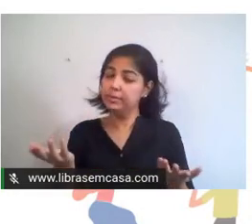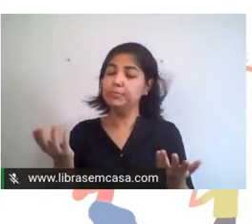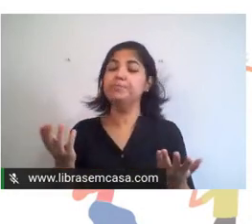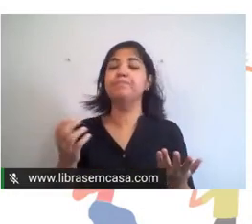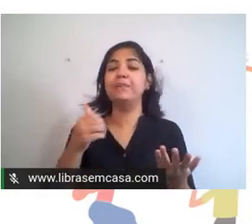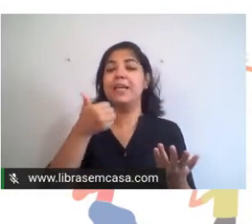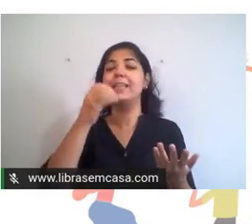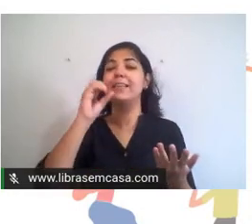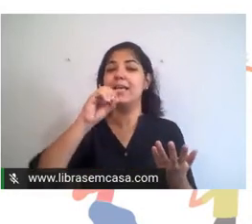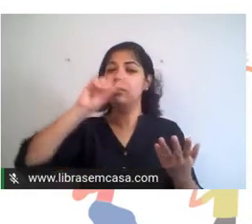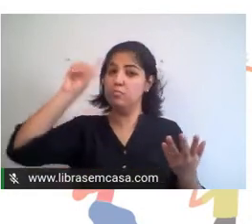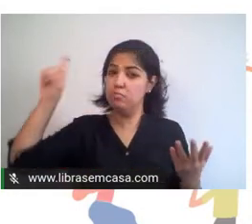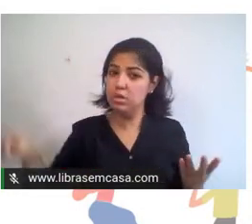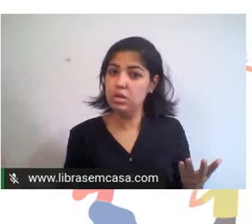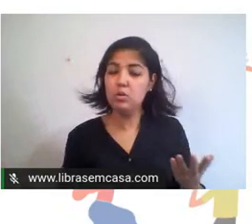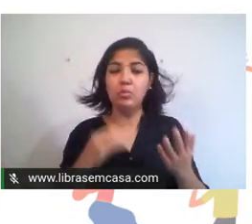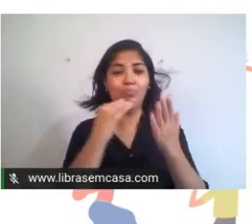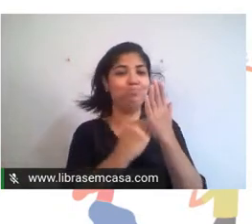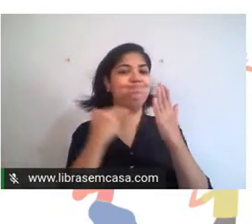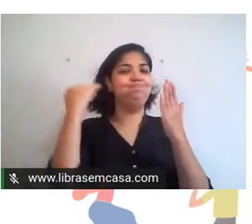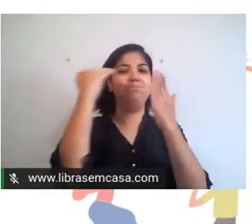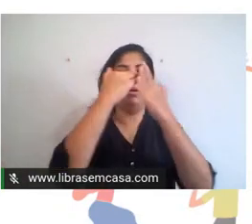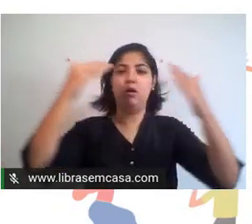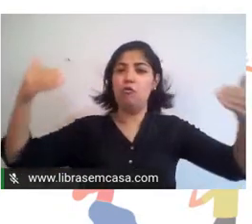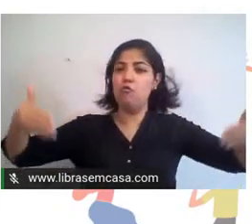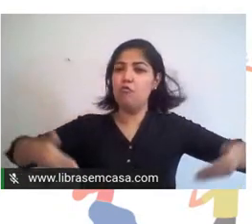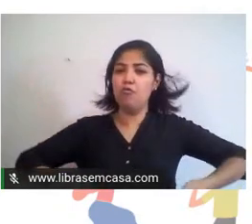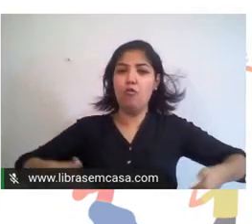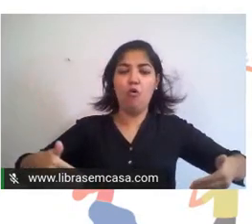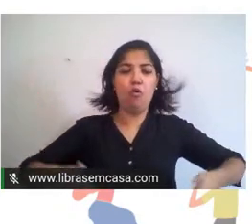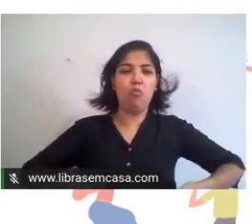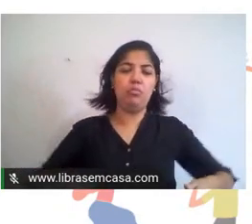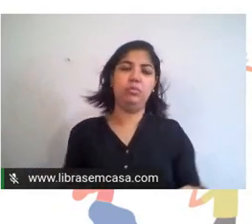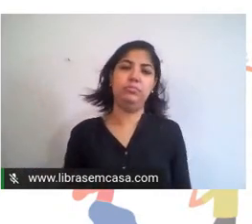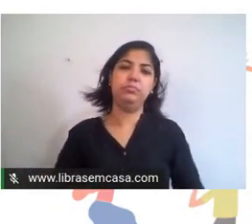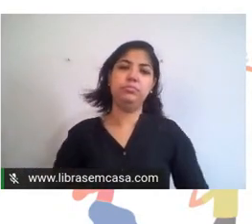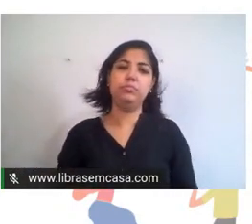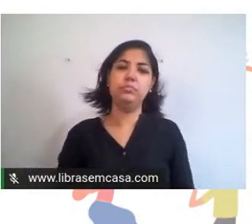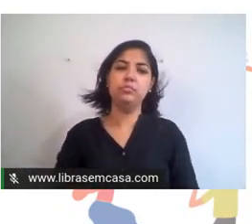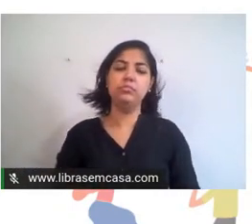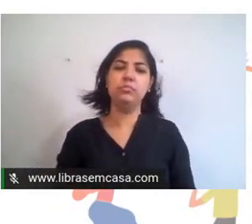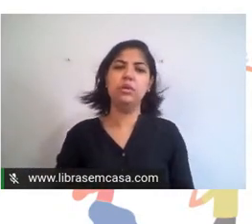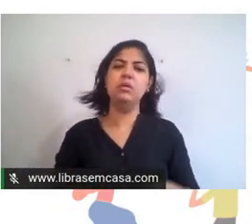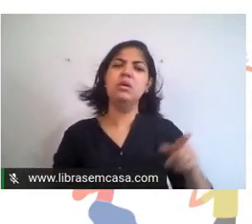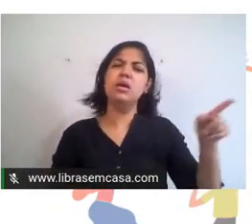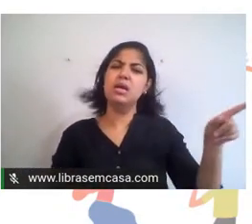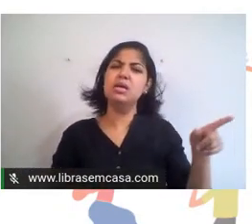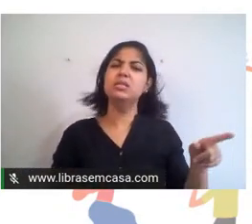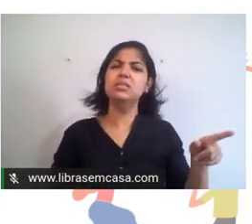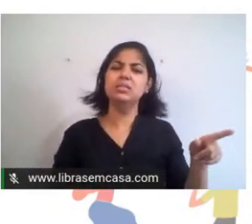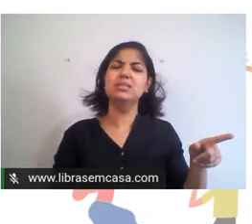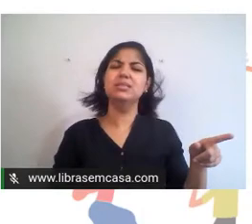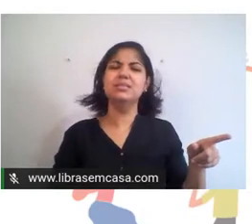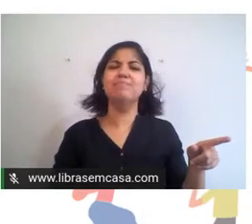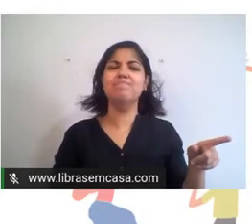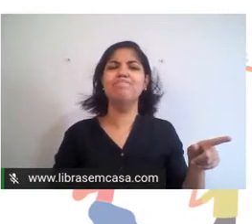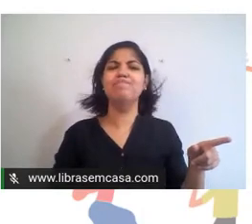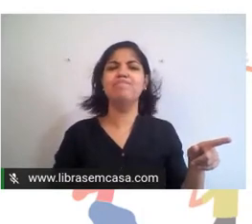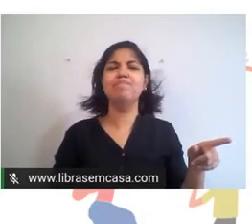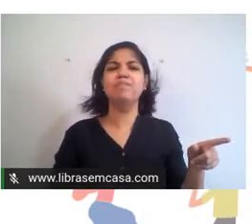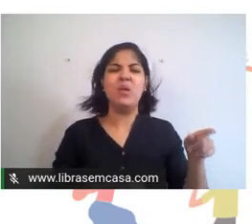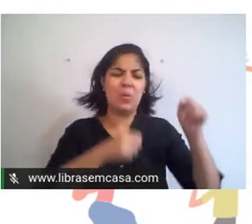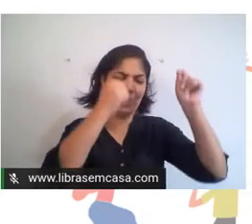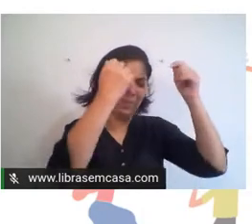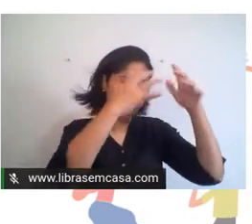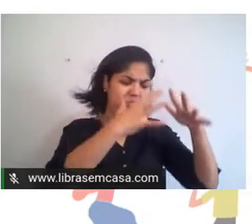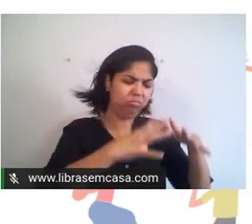passam fome. Essas pessoas estão essa situação mais grave, ela está